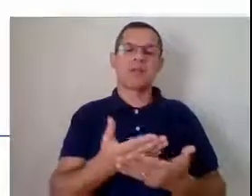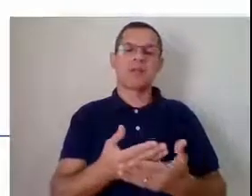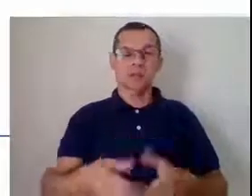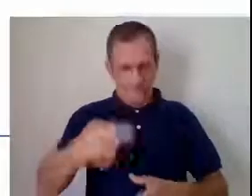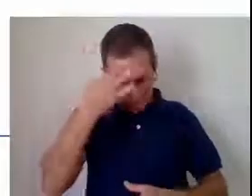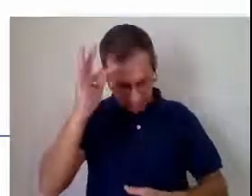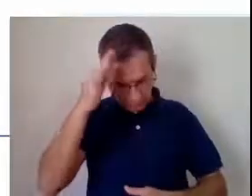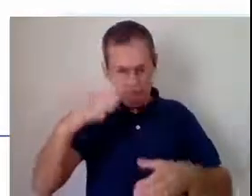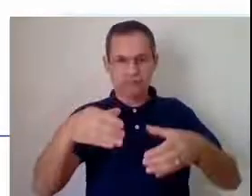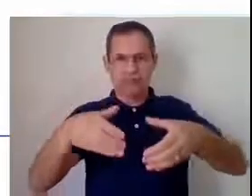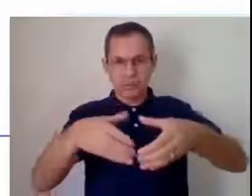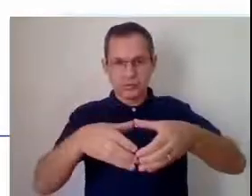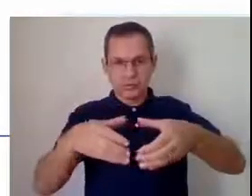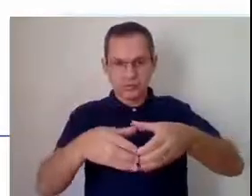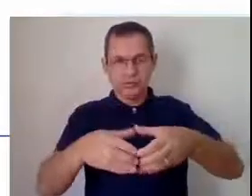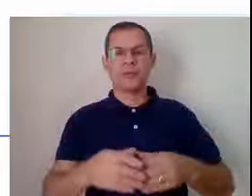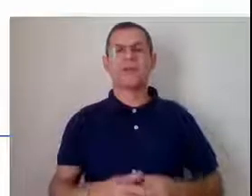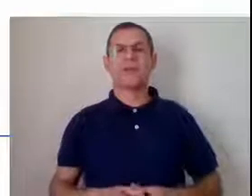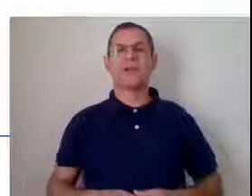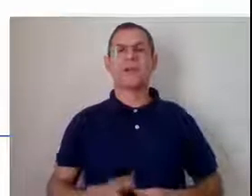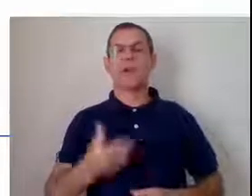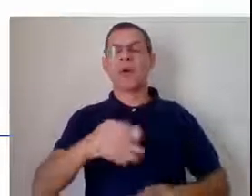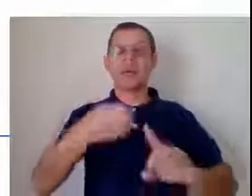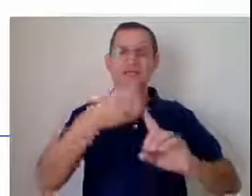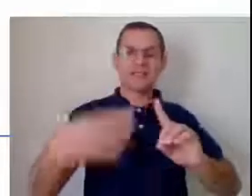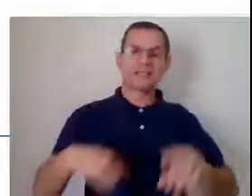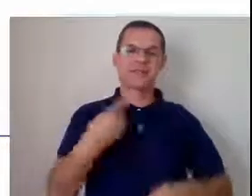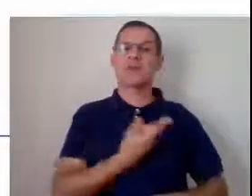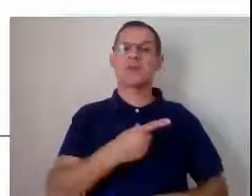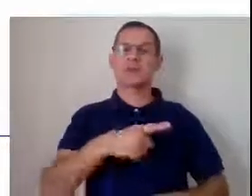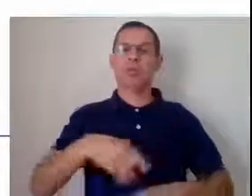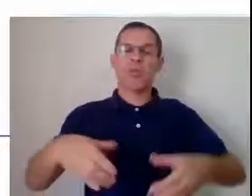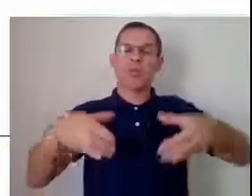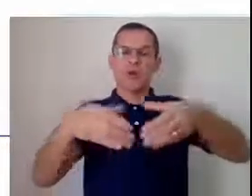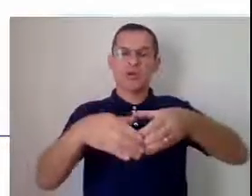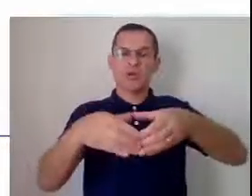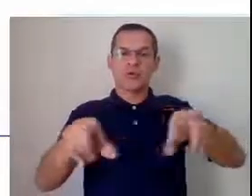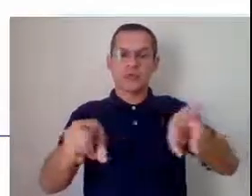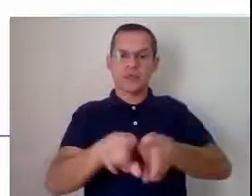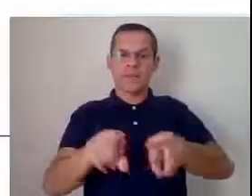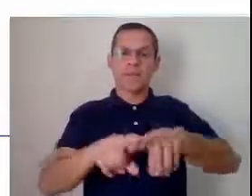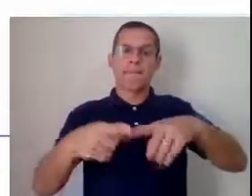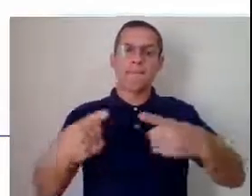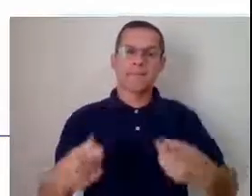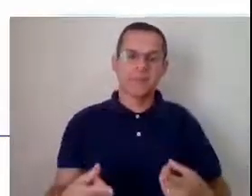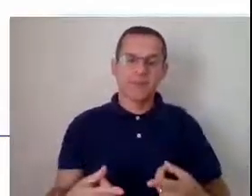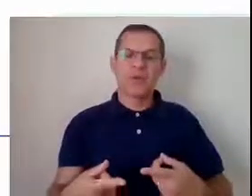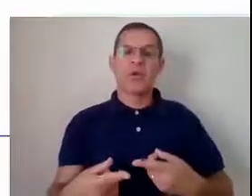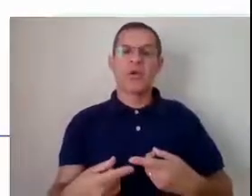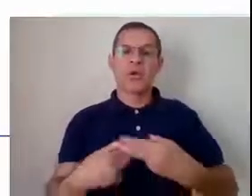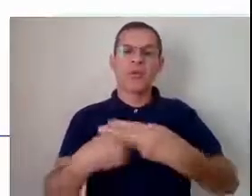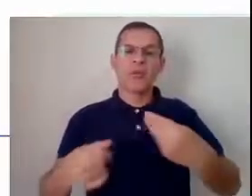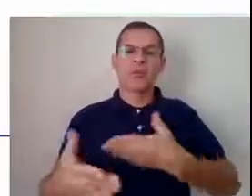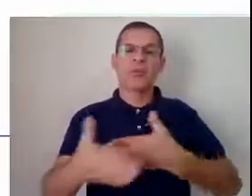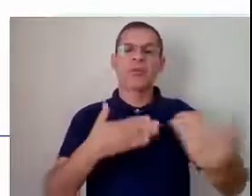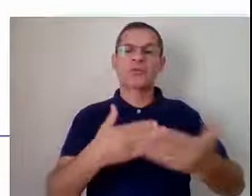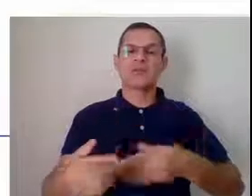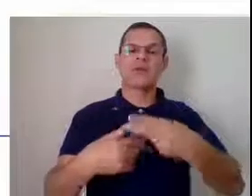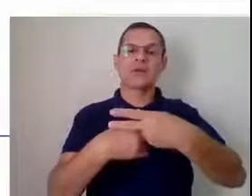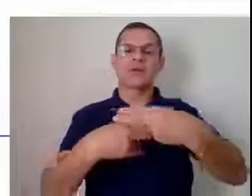teoria dos conjuntos. Então, outra definição que nós temos de conjunto também é uma coleção qualquer